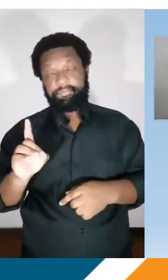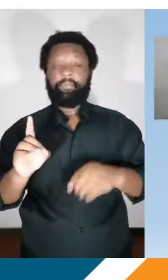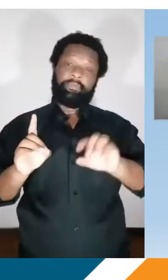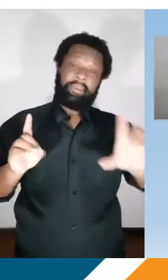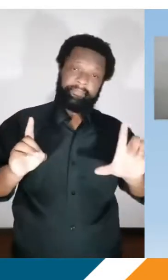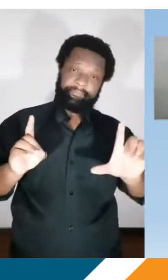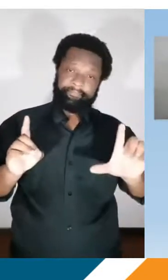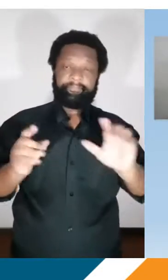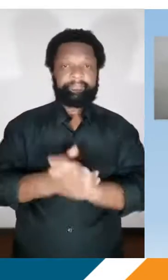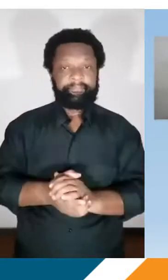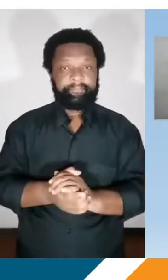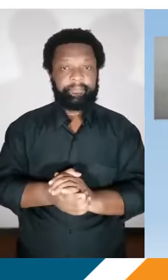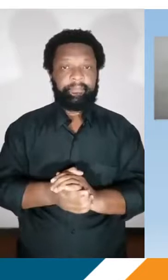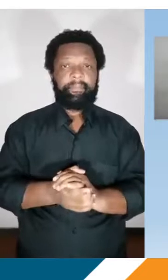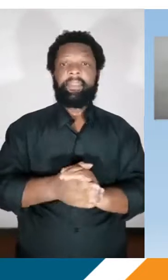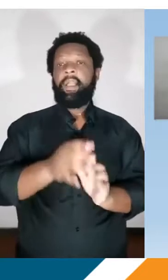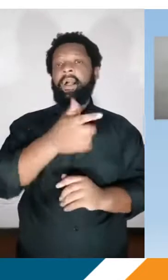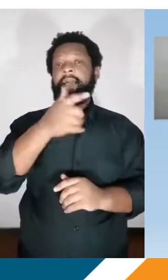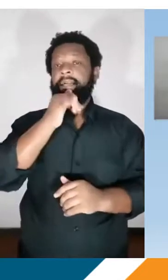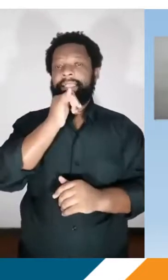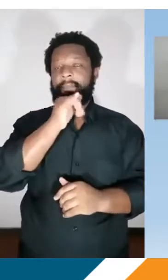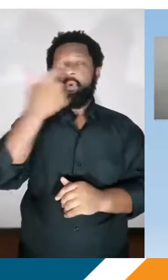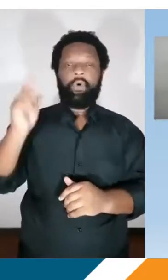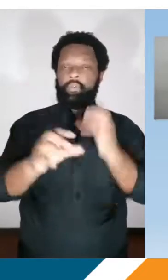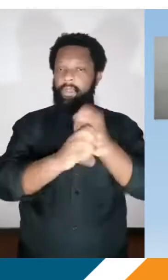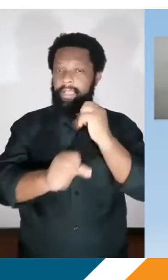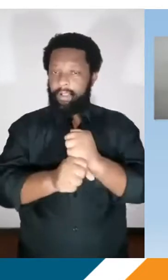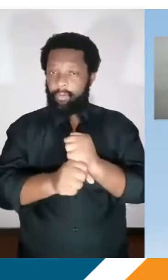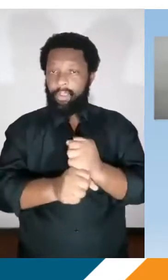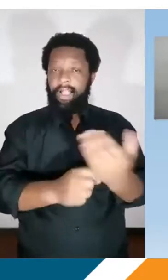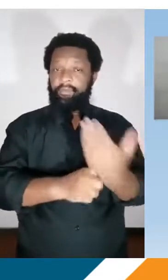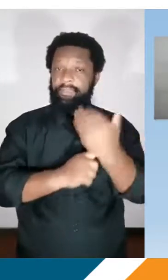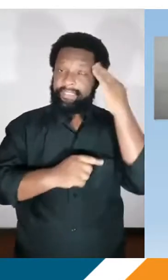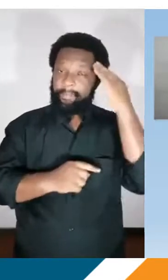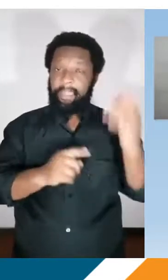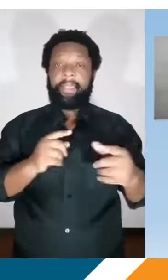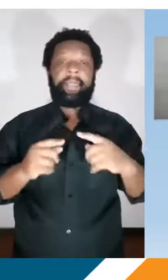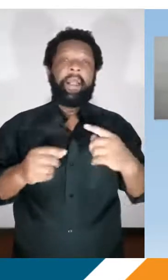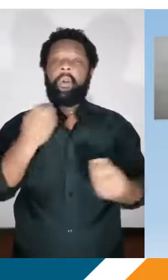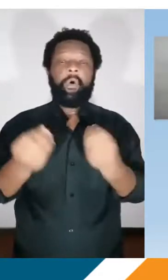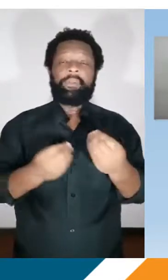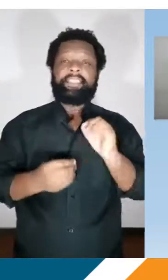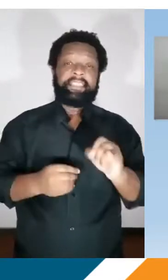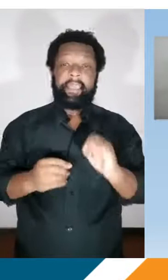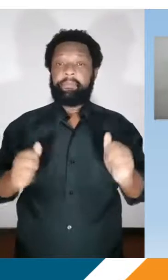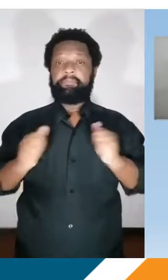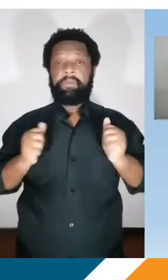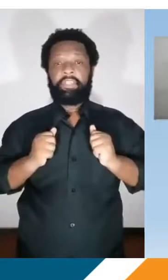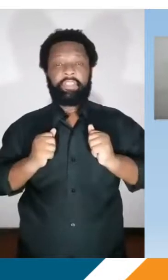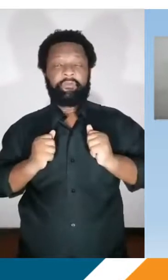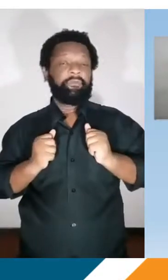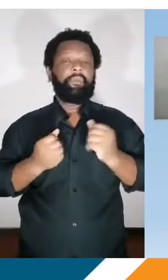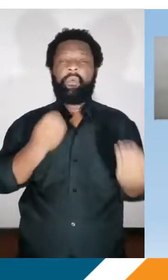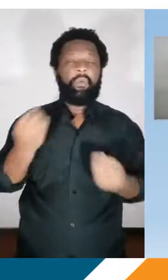ser levógeno. Tá? Um outro cálculo que se baseia para saber agora a respeito de isômeros opticamente inativos,